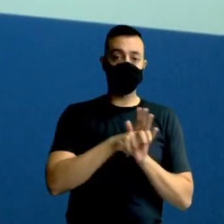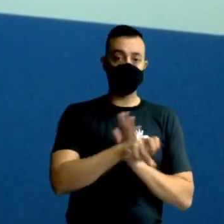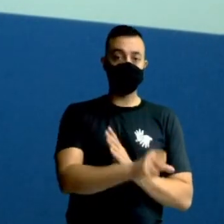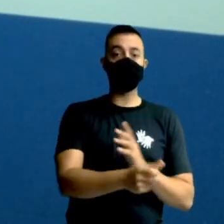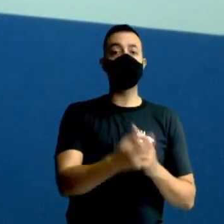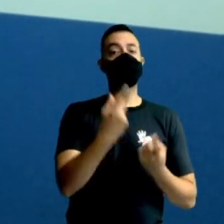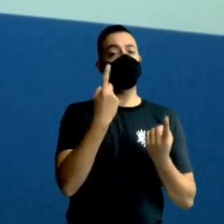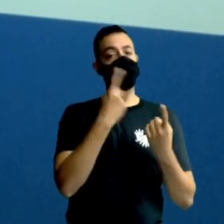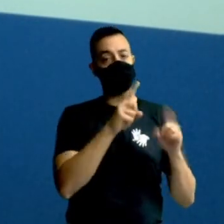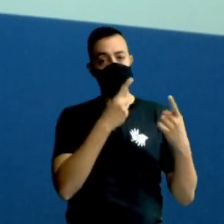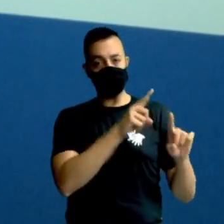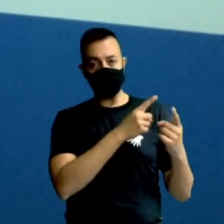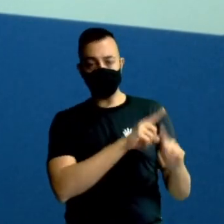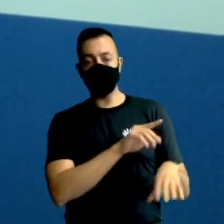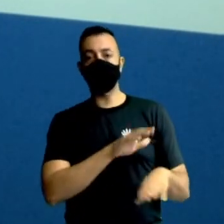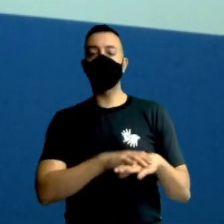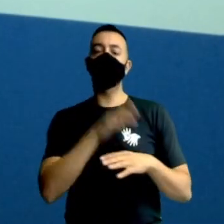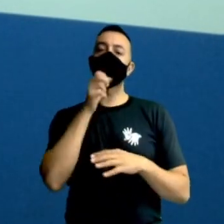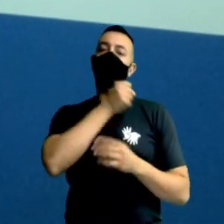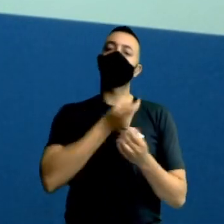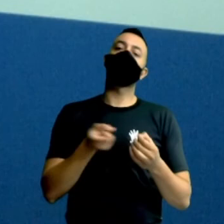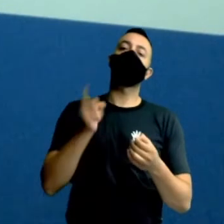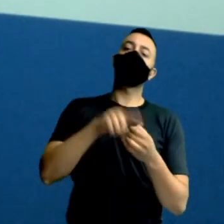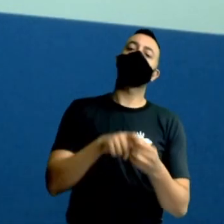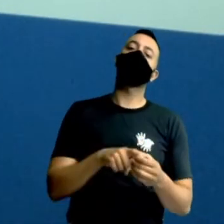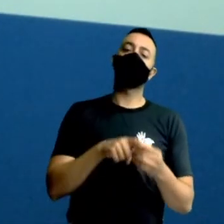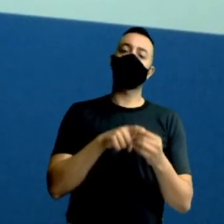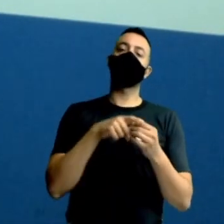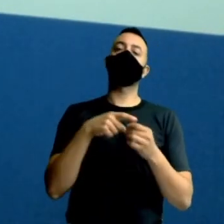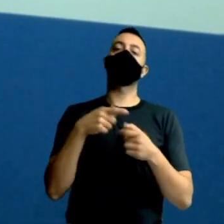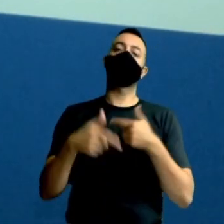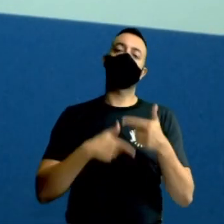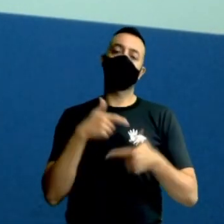for combatido, né, mais rápido a gente retoma as nossas